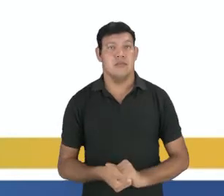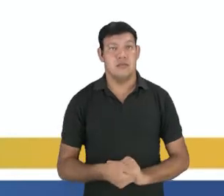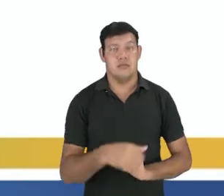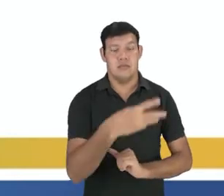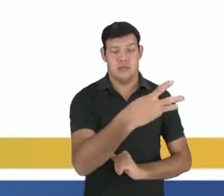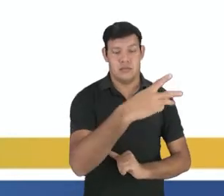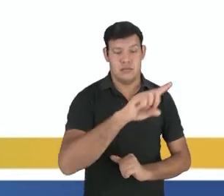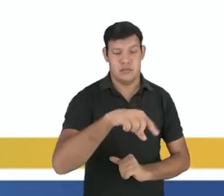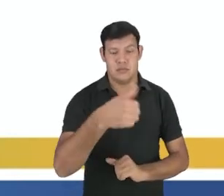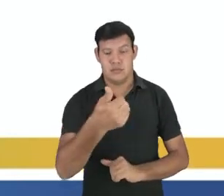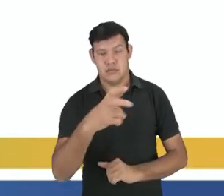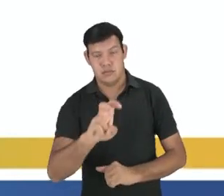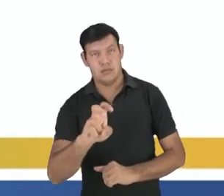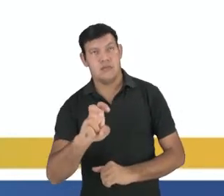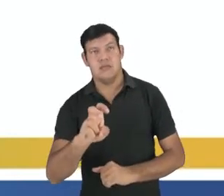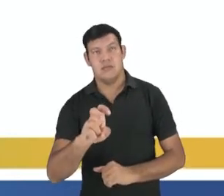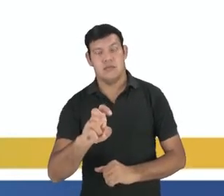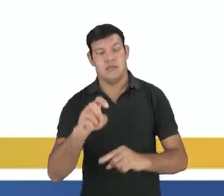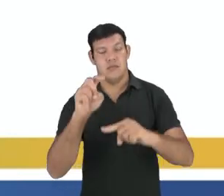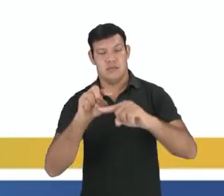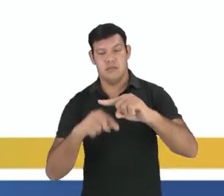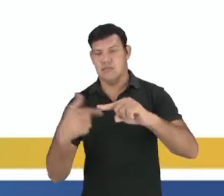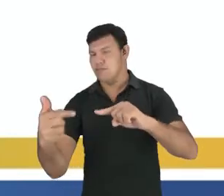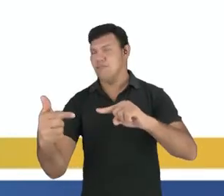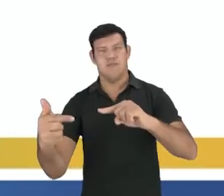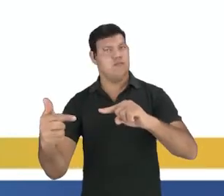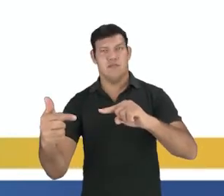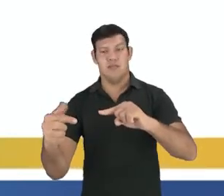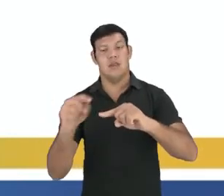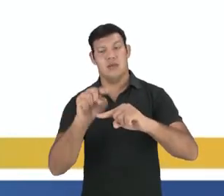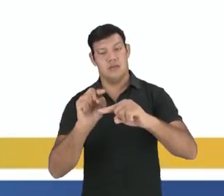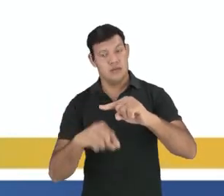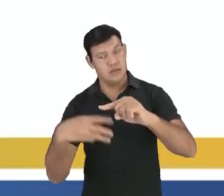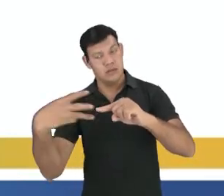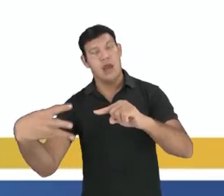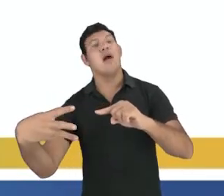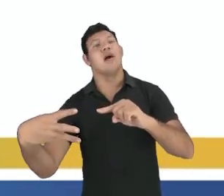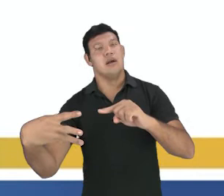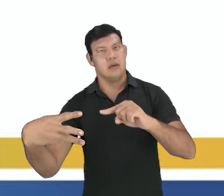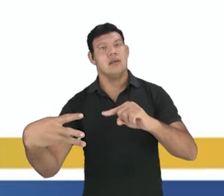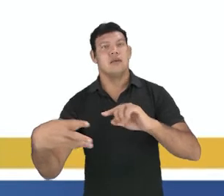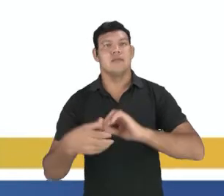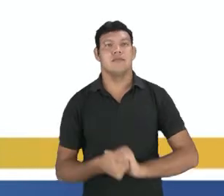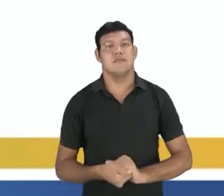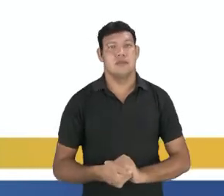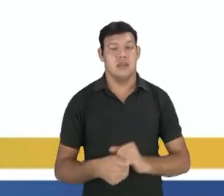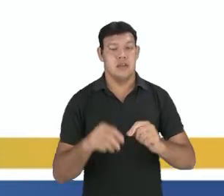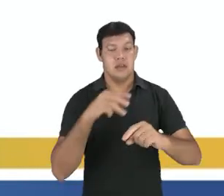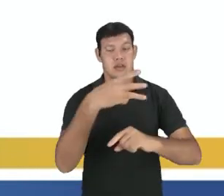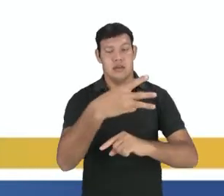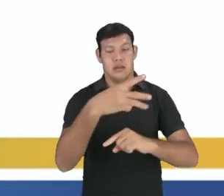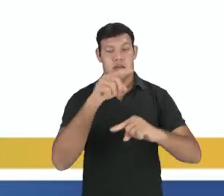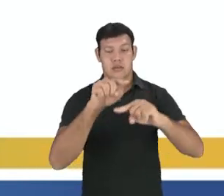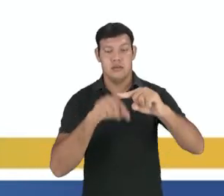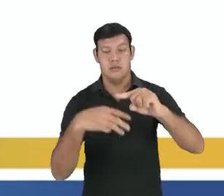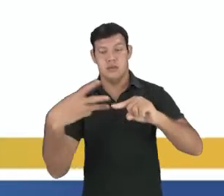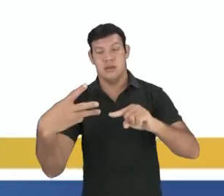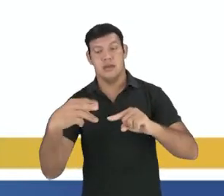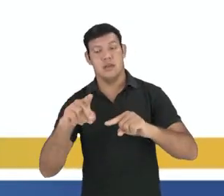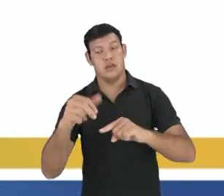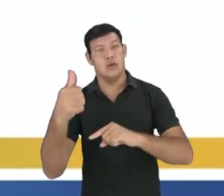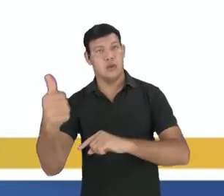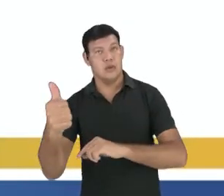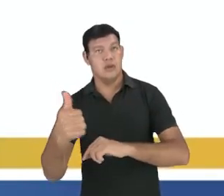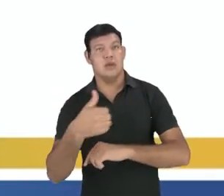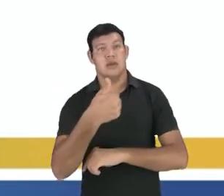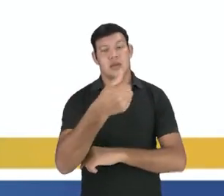Bom, 3 e o 15 não divide por 2, então já vou para 3. 3 dividido para 3 dá 1 e 15 dividido